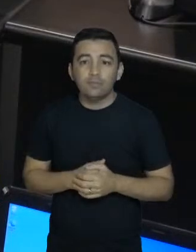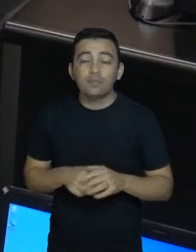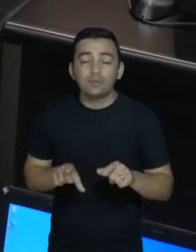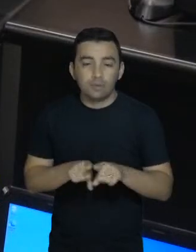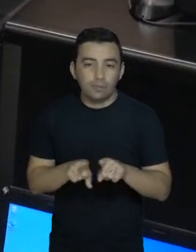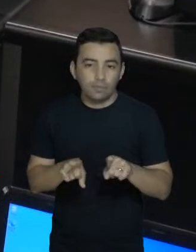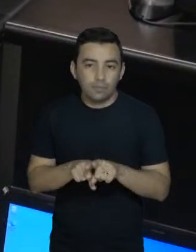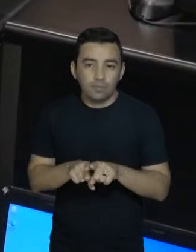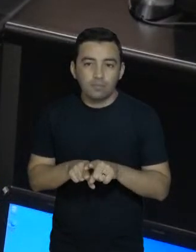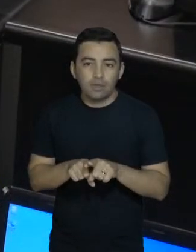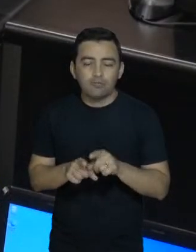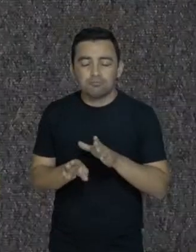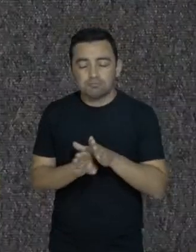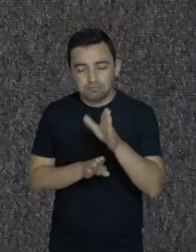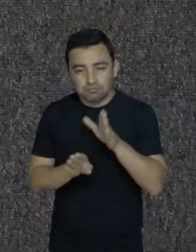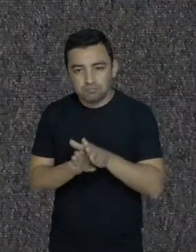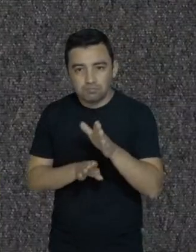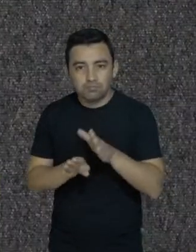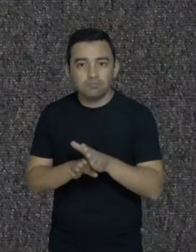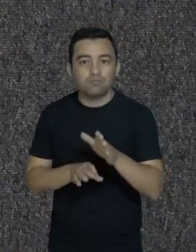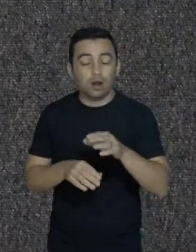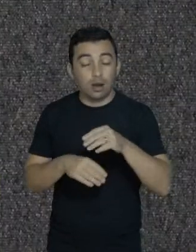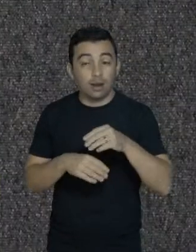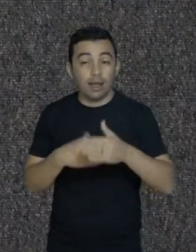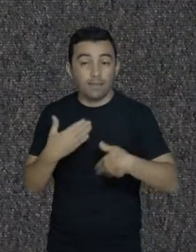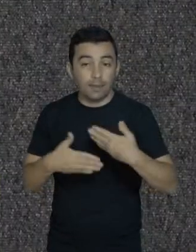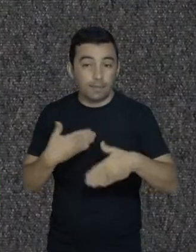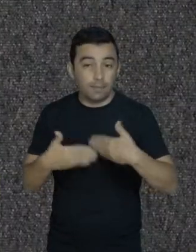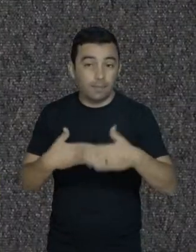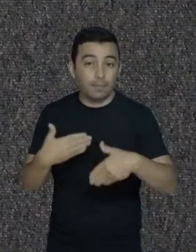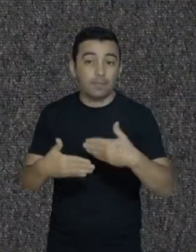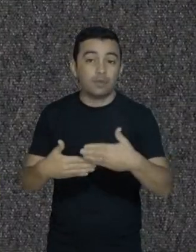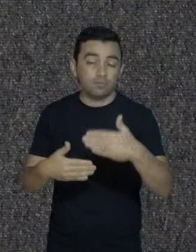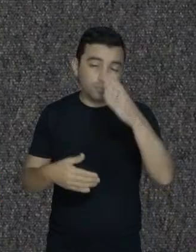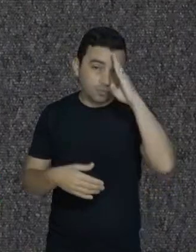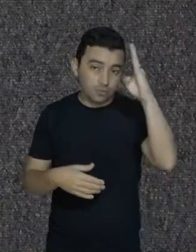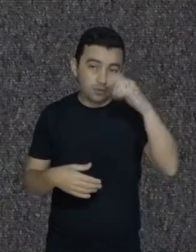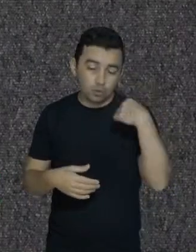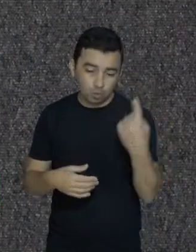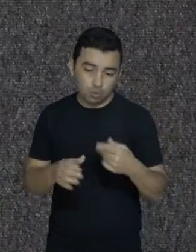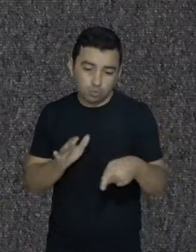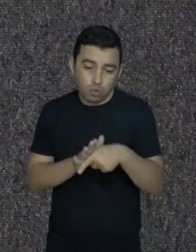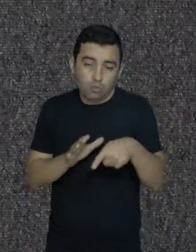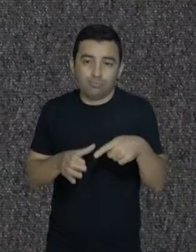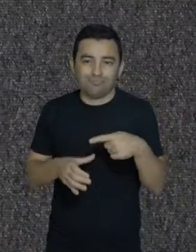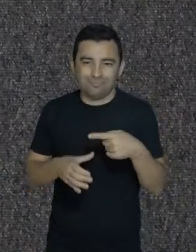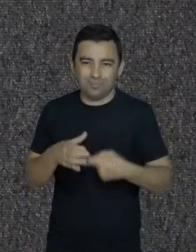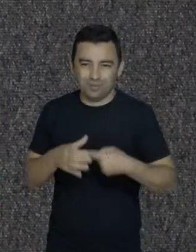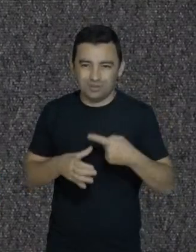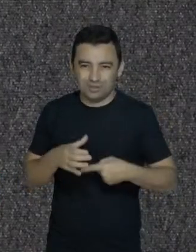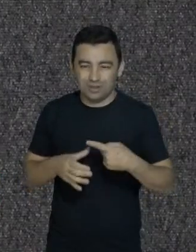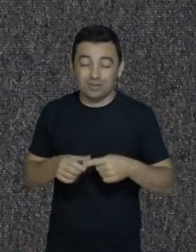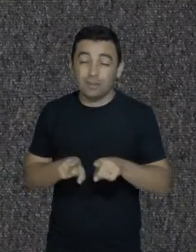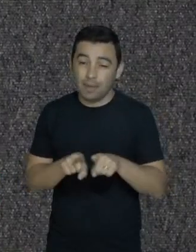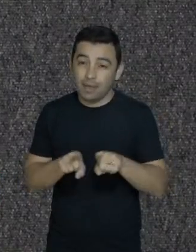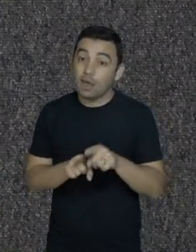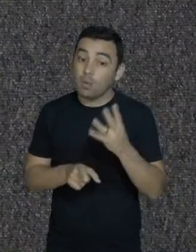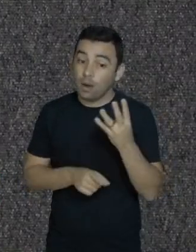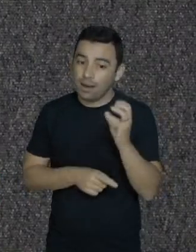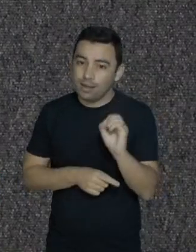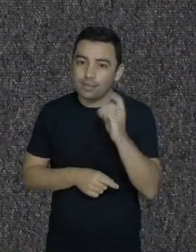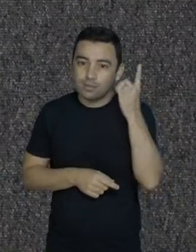essa sugestão de encaminhamento principalmente para nós que somos membros mas também para que todos os 40 deputados